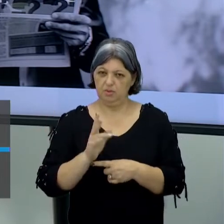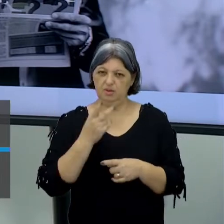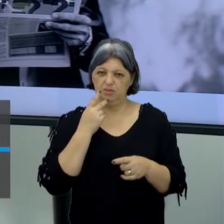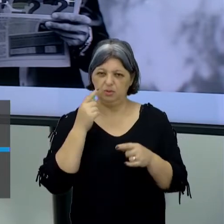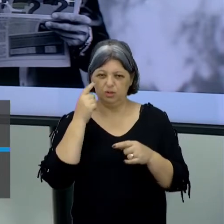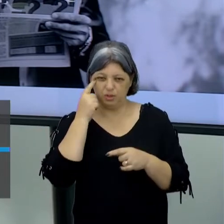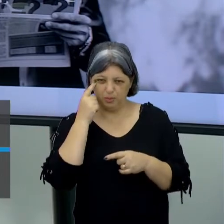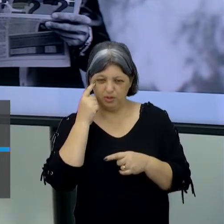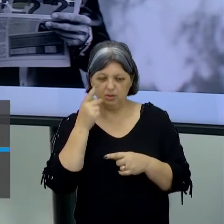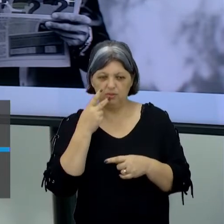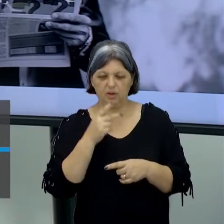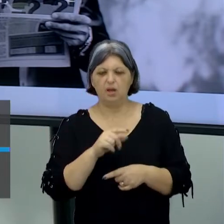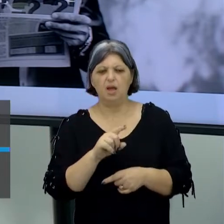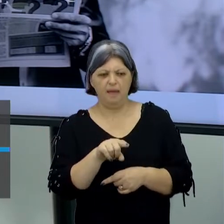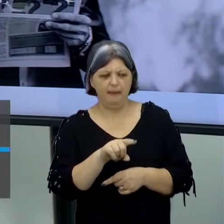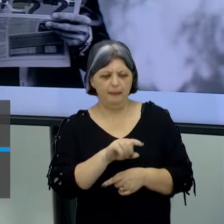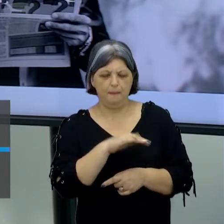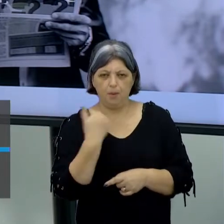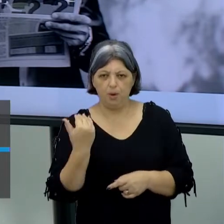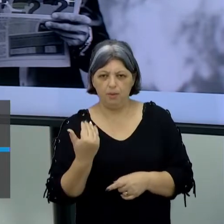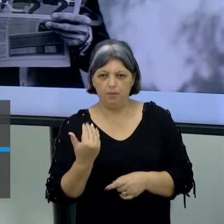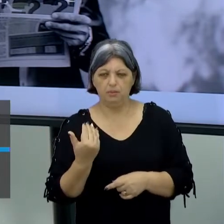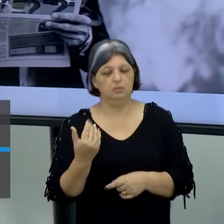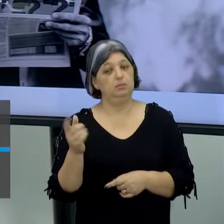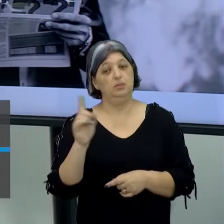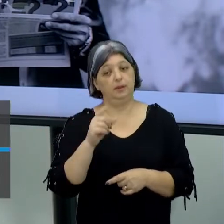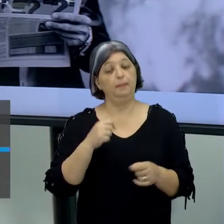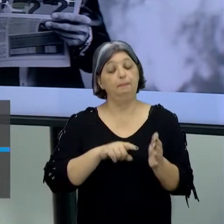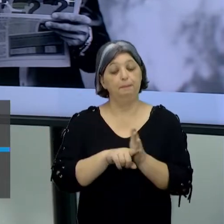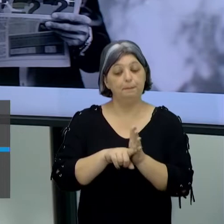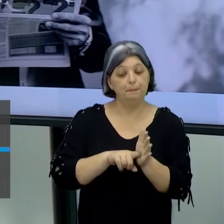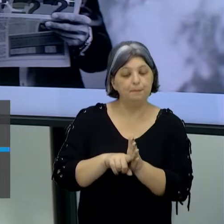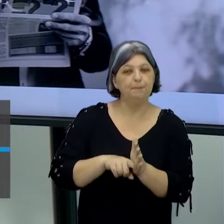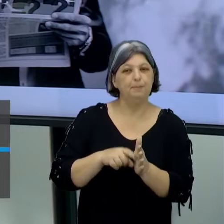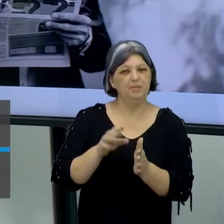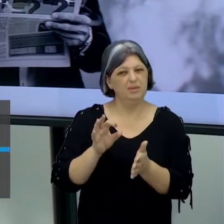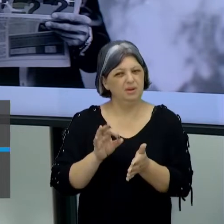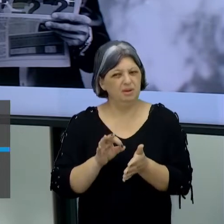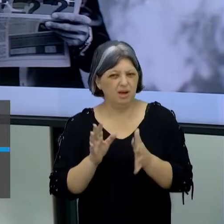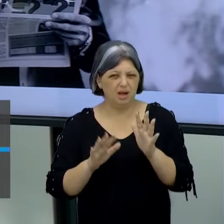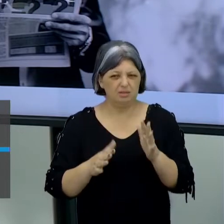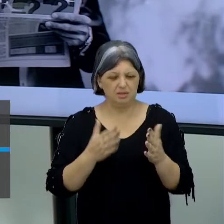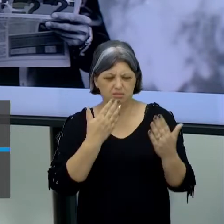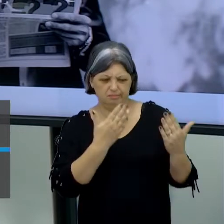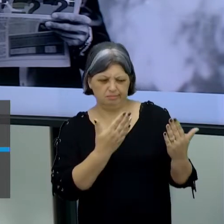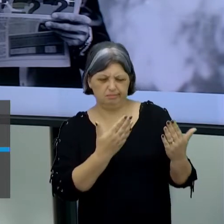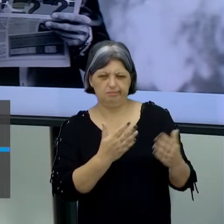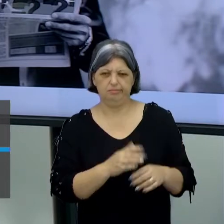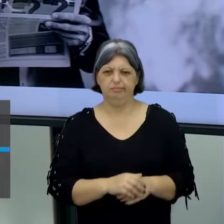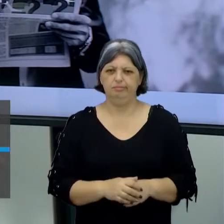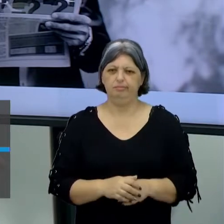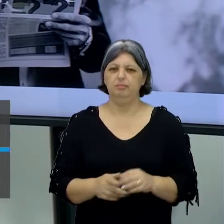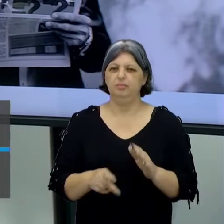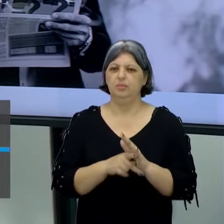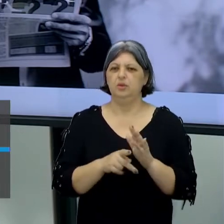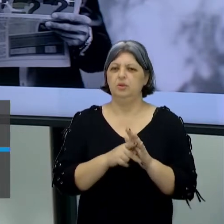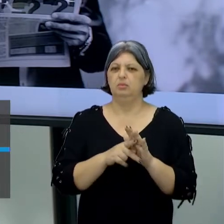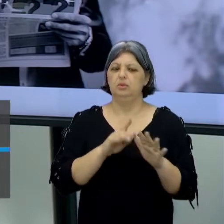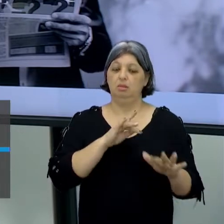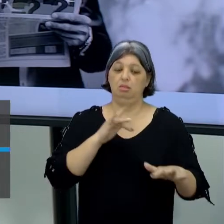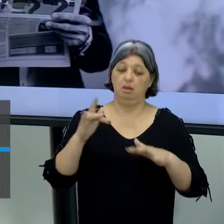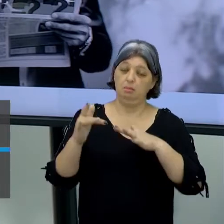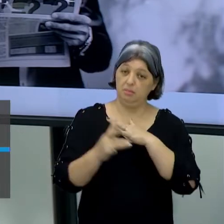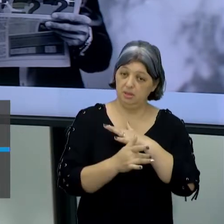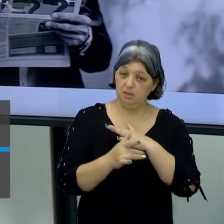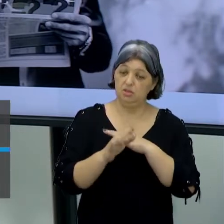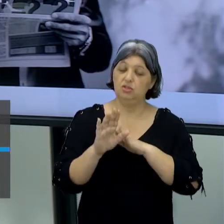eu vou fazer uma pesquisa, uma notícia, vou pesquisar em canais de informação, algum canal da mídia tradicional está falando a respeito,